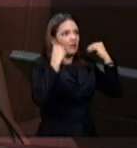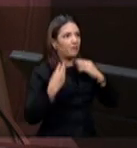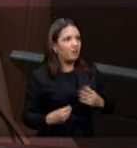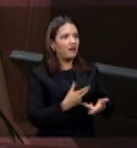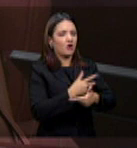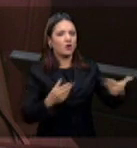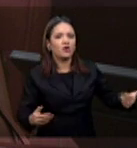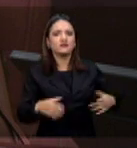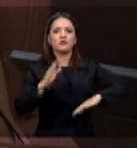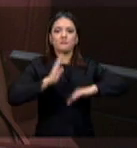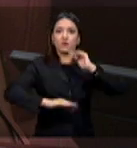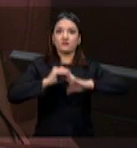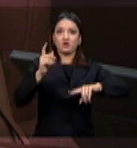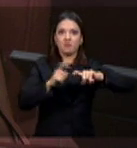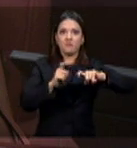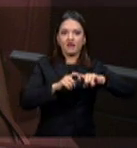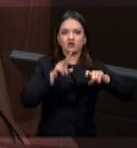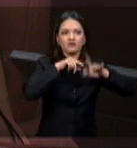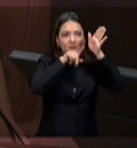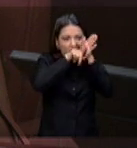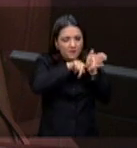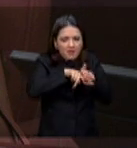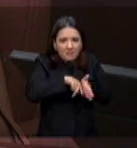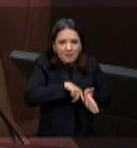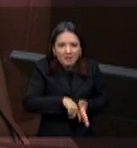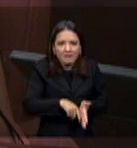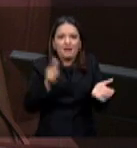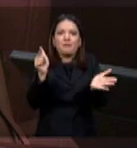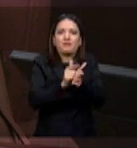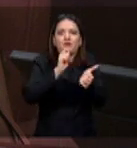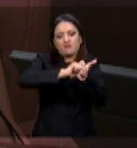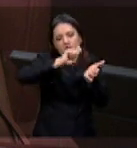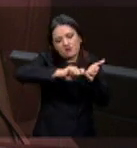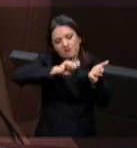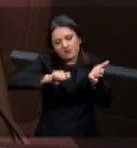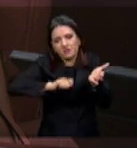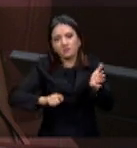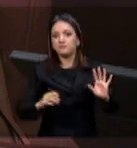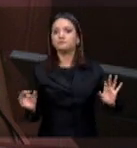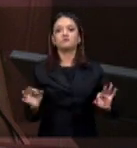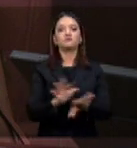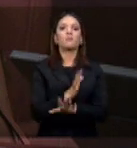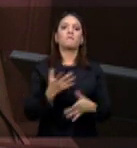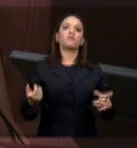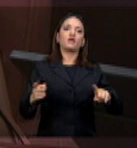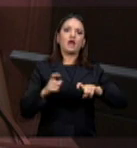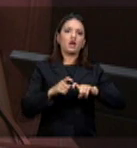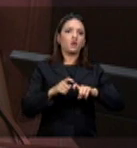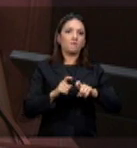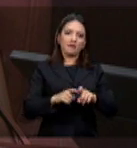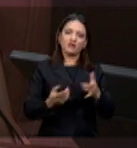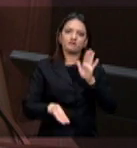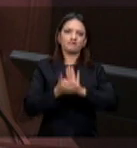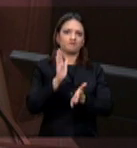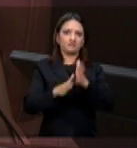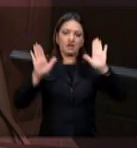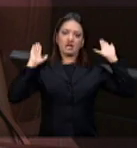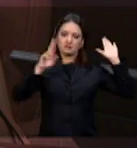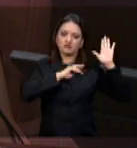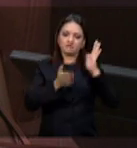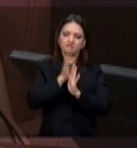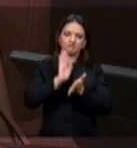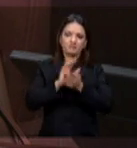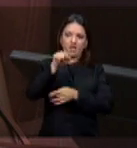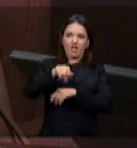por profissionais, vai preencher formulários, isso no papel. E com isso o médico se isenta de qualquer responsabilidade e ela